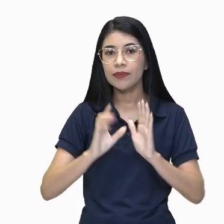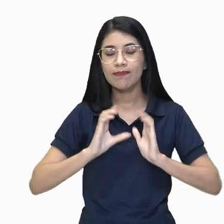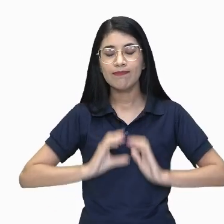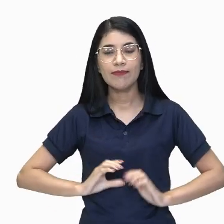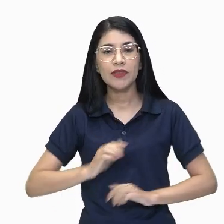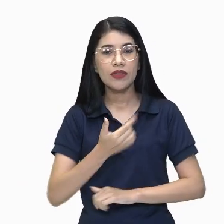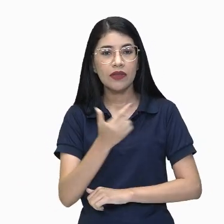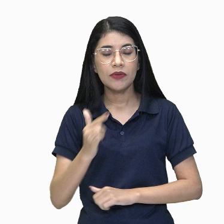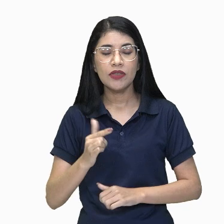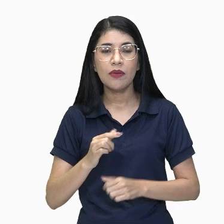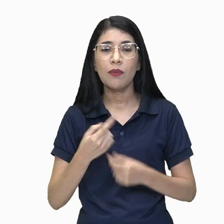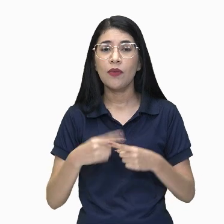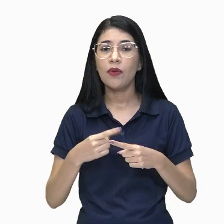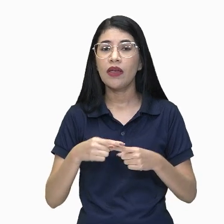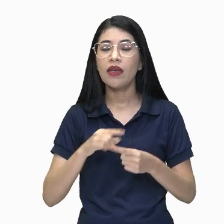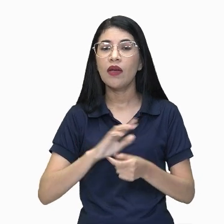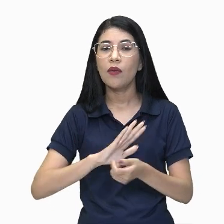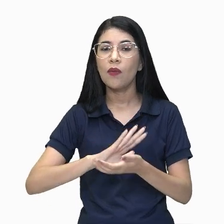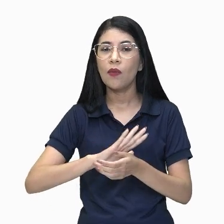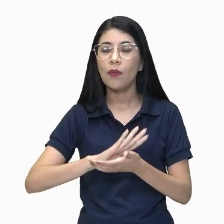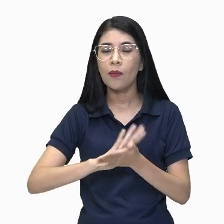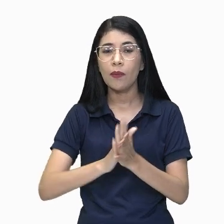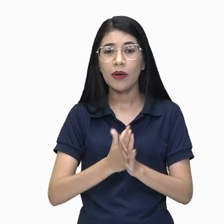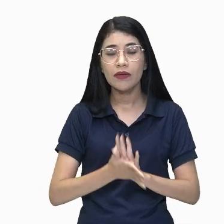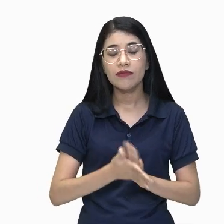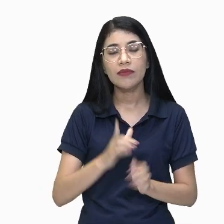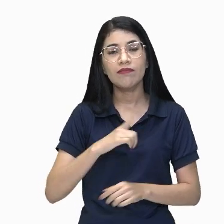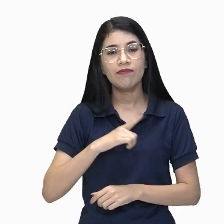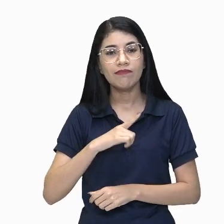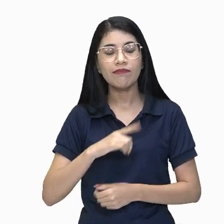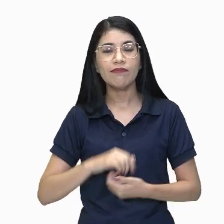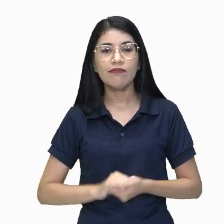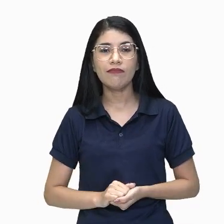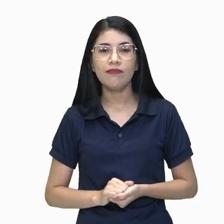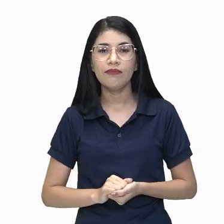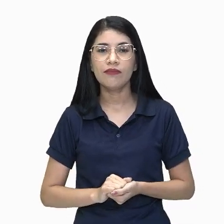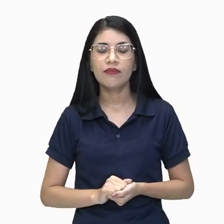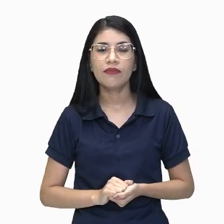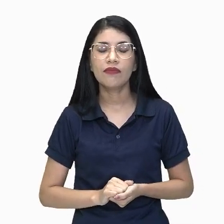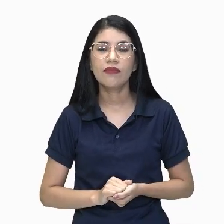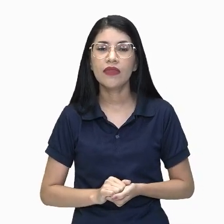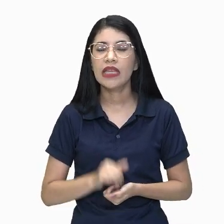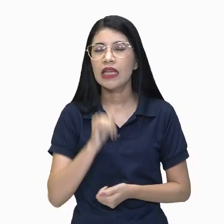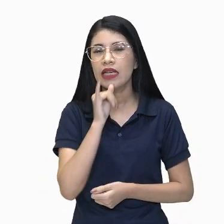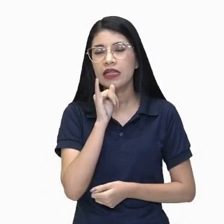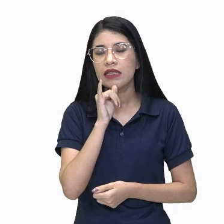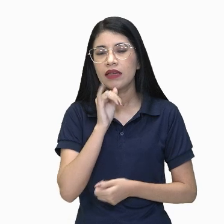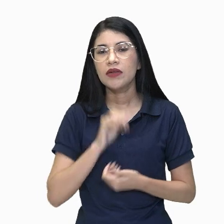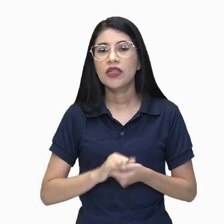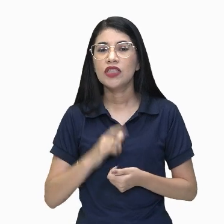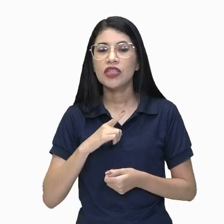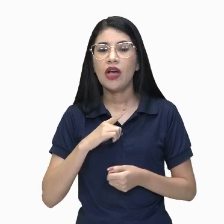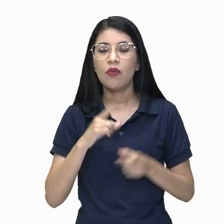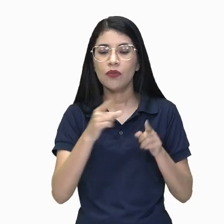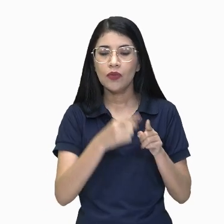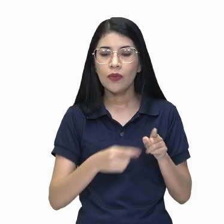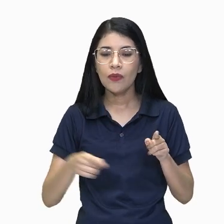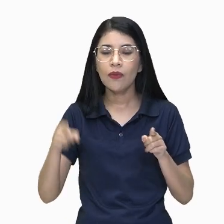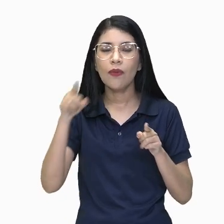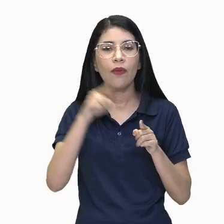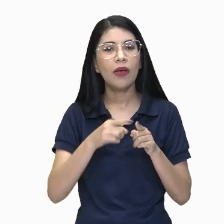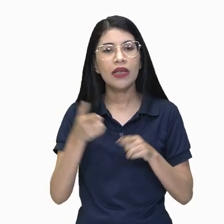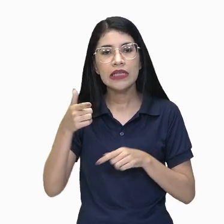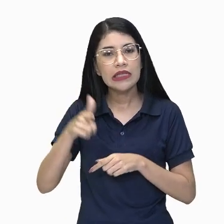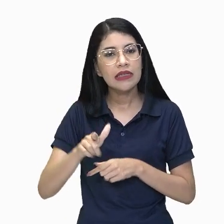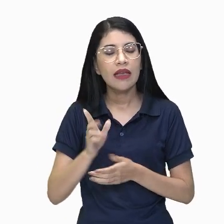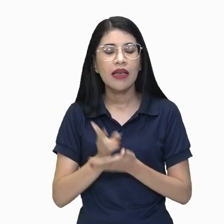o preconceito levou a isso, né? Exatamente, é como se fosse um ciclo vicioso, né? Então, a